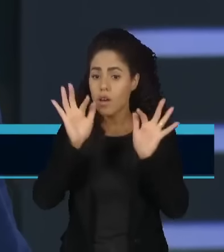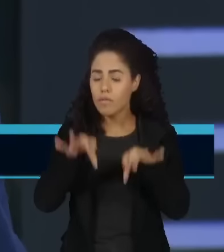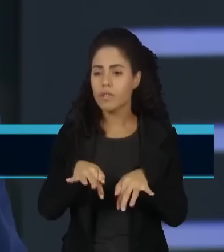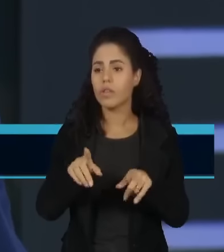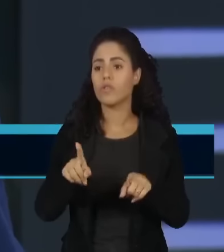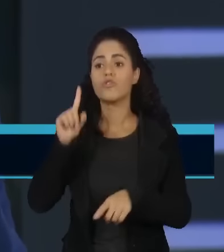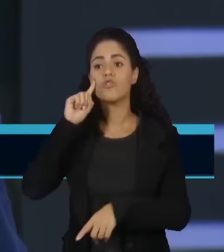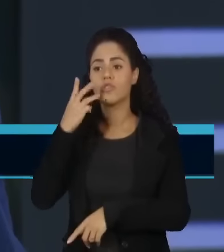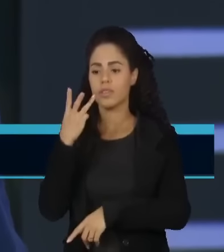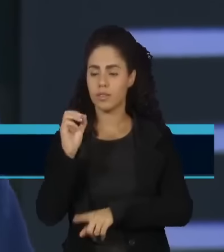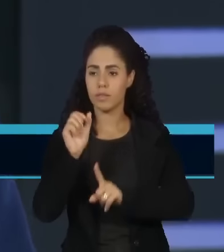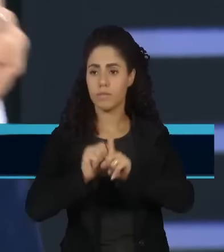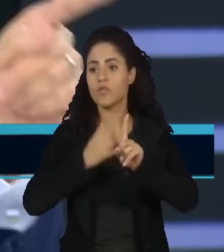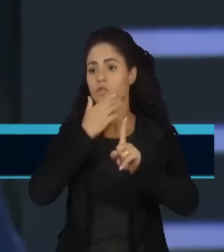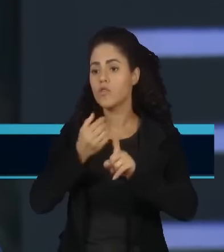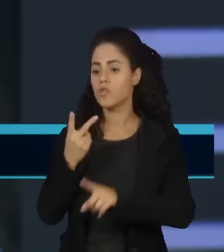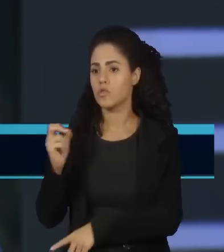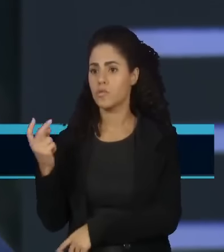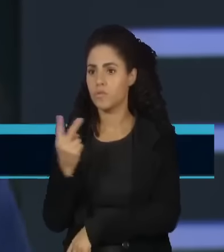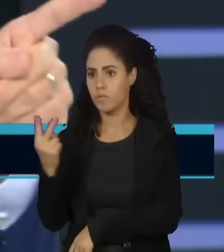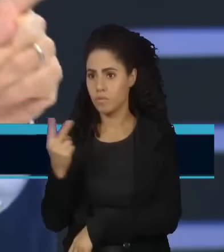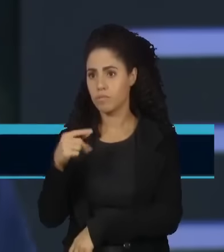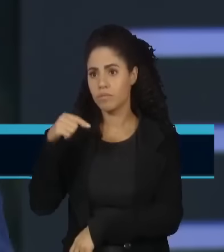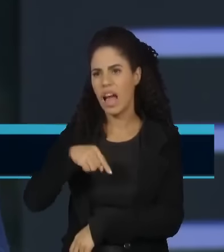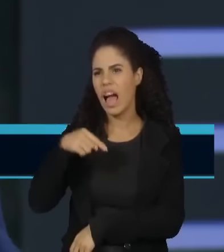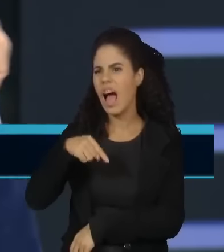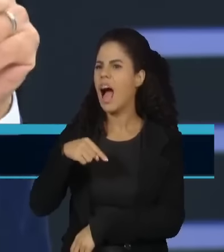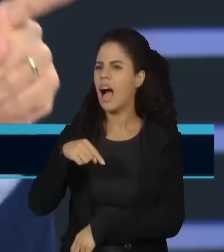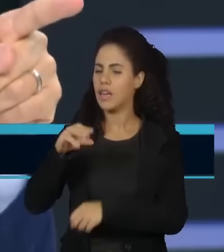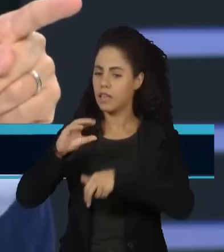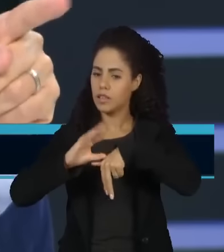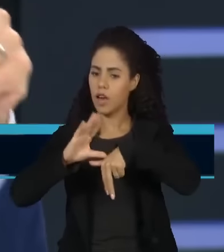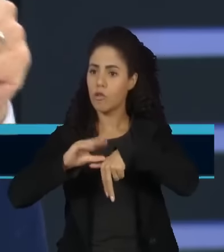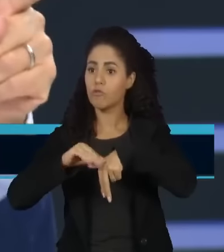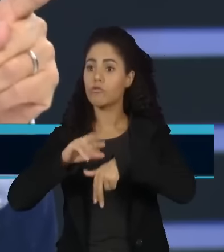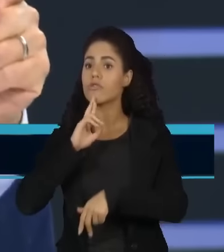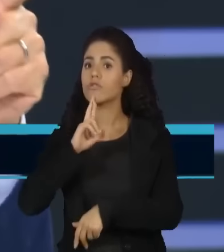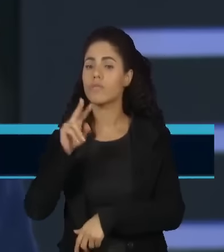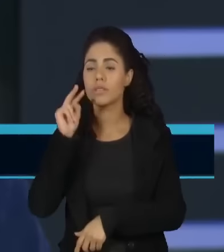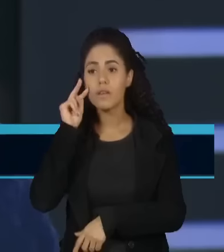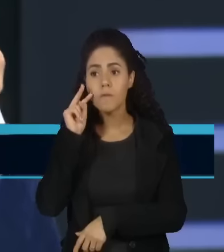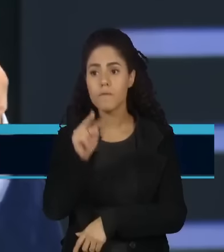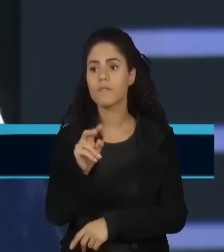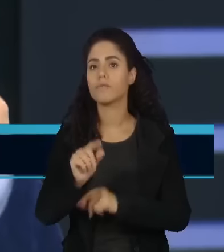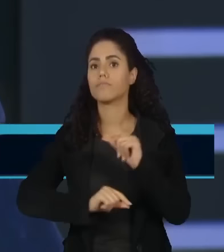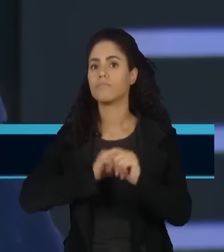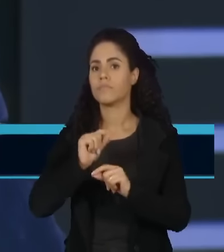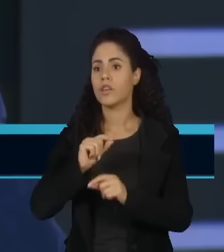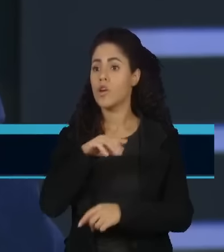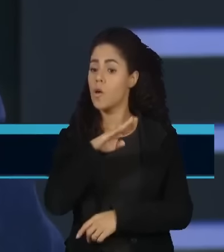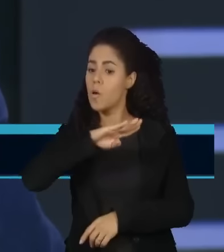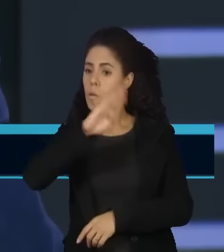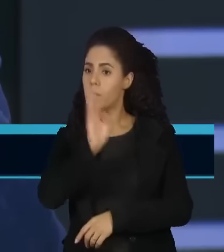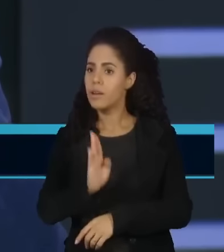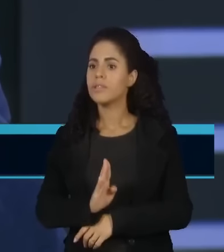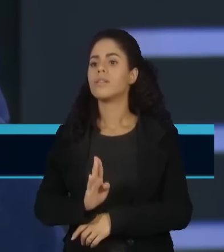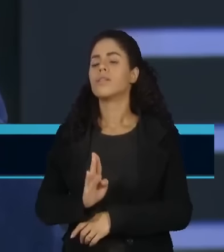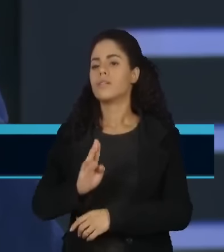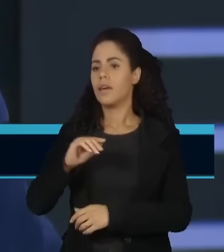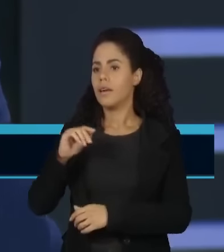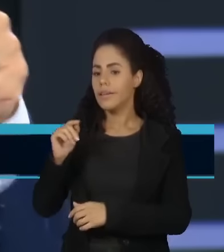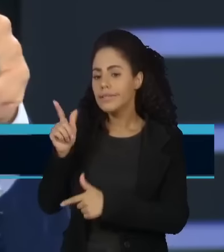no dia 30 de outubro de 2022, aqui à noite, na Cultura, às 8h30 da noite, quando saiu o resultado, eu falei aqui que o Brasil tinha uma grande dívida